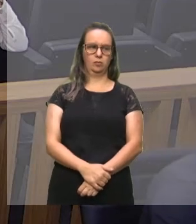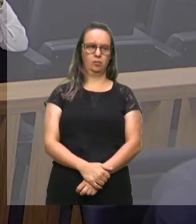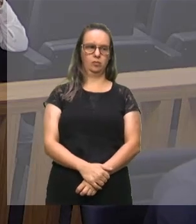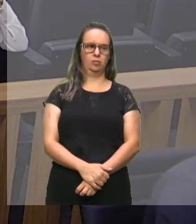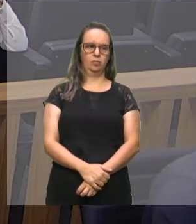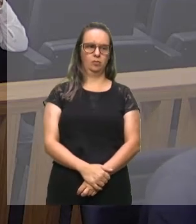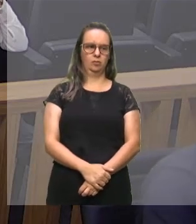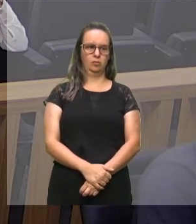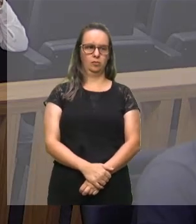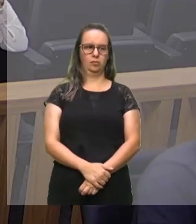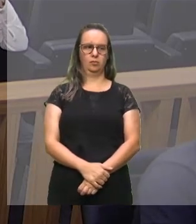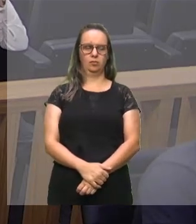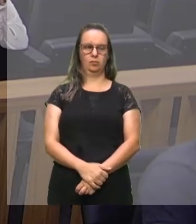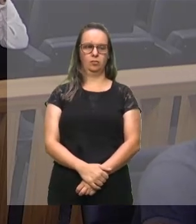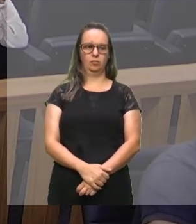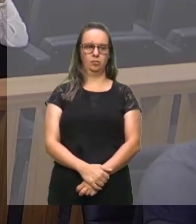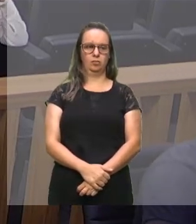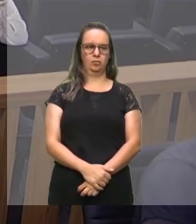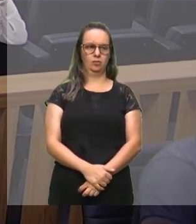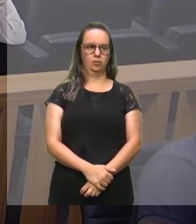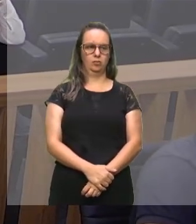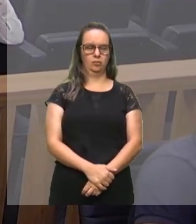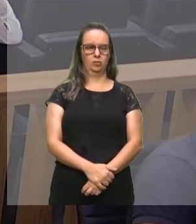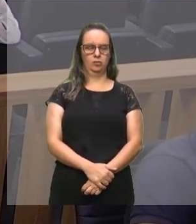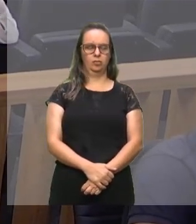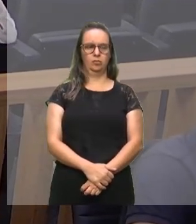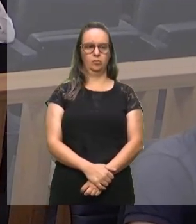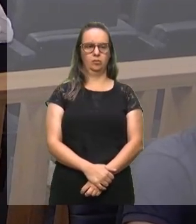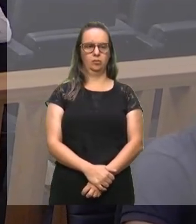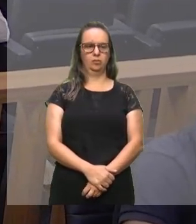Muito obrigado. Isso, fica à vontade.